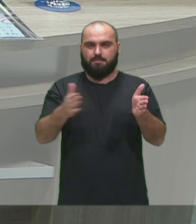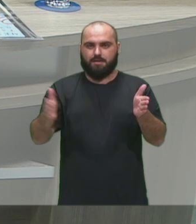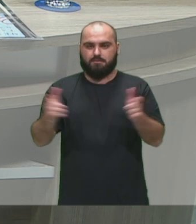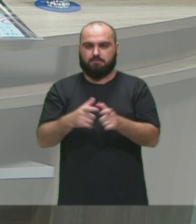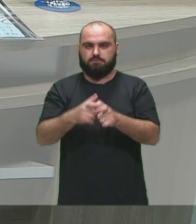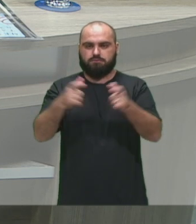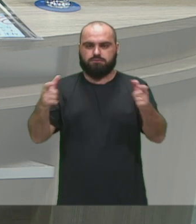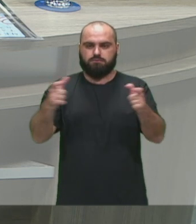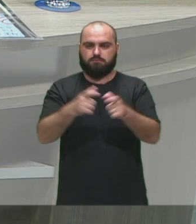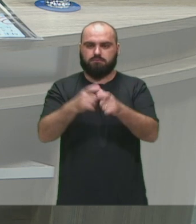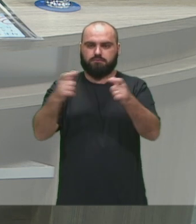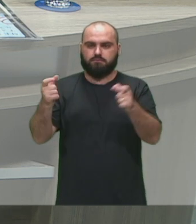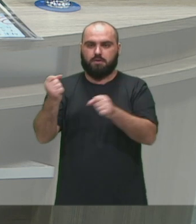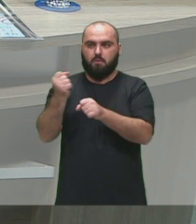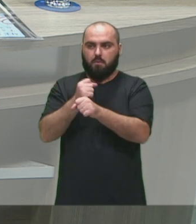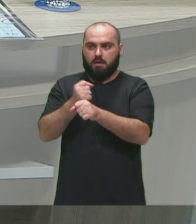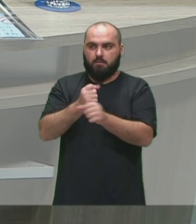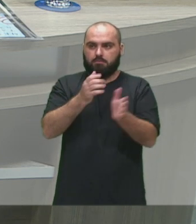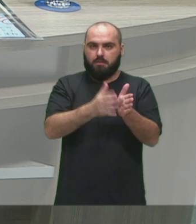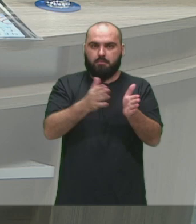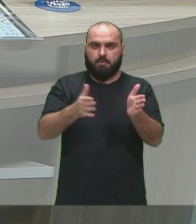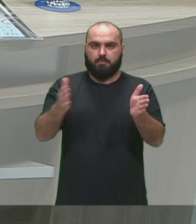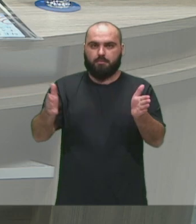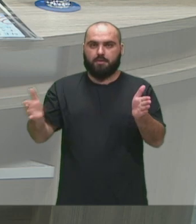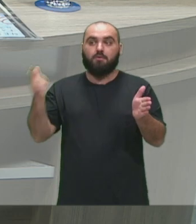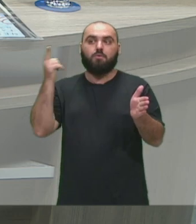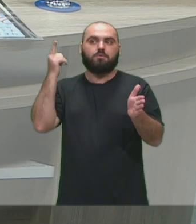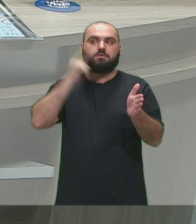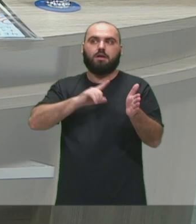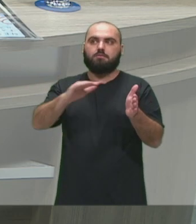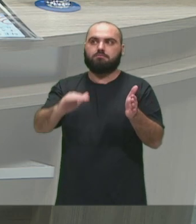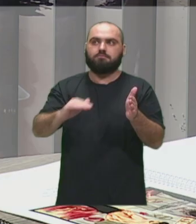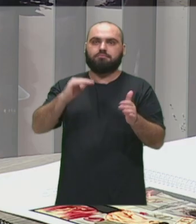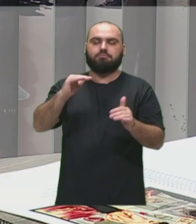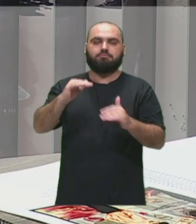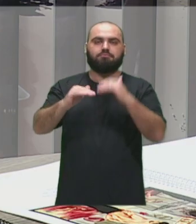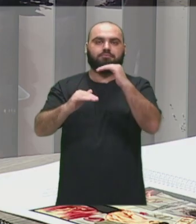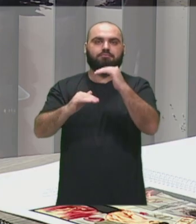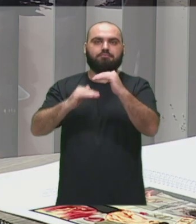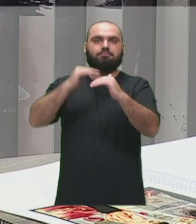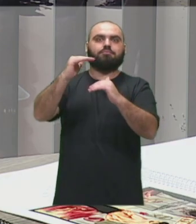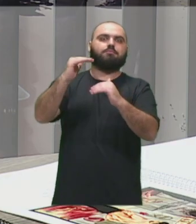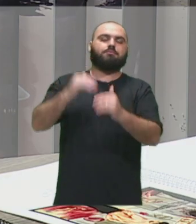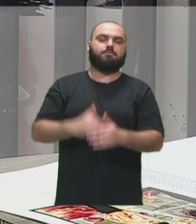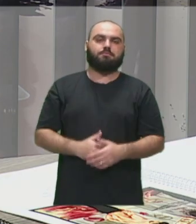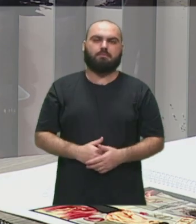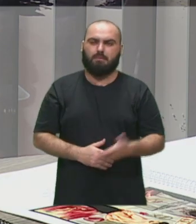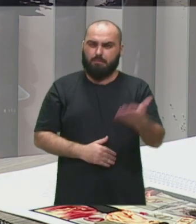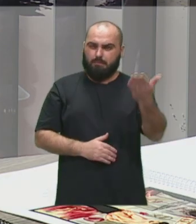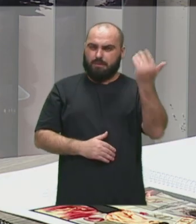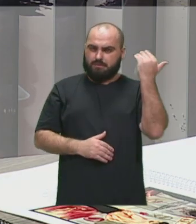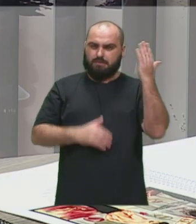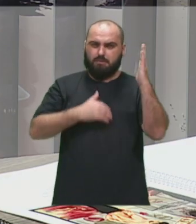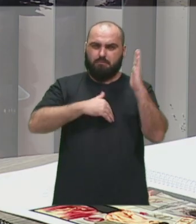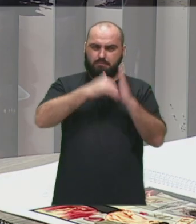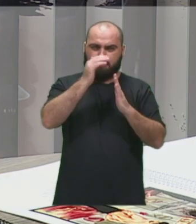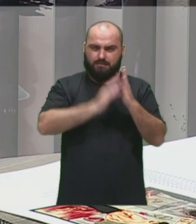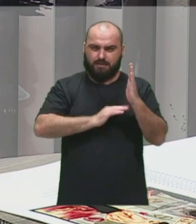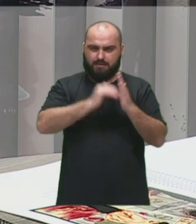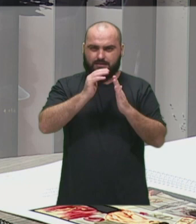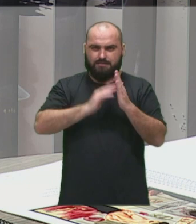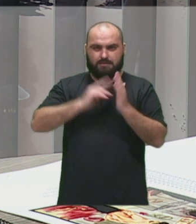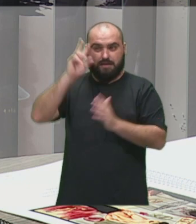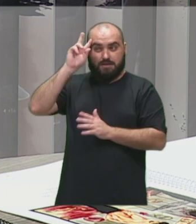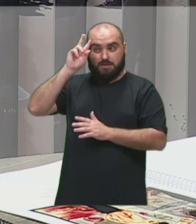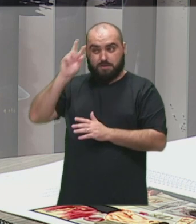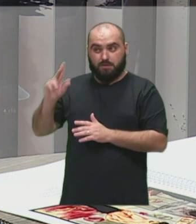crescendo. Cada ano que passa a gente atinge um degrau a mais. Quando eu pintei a história do meu marido, eu